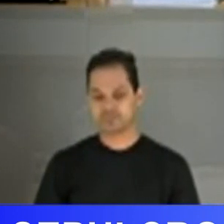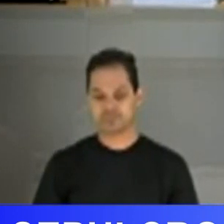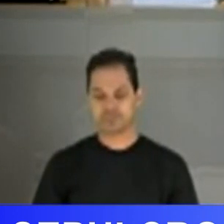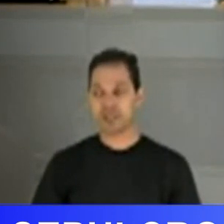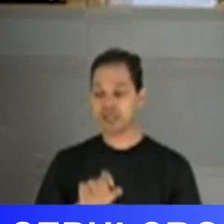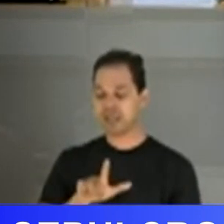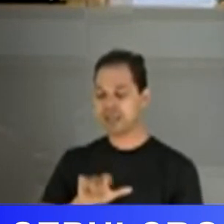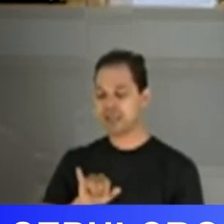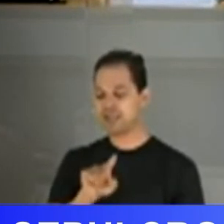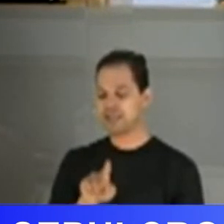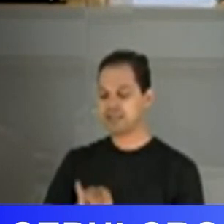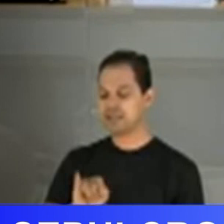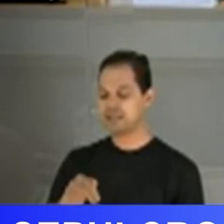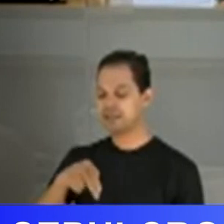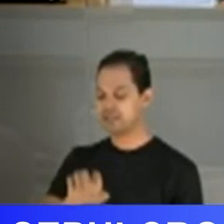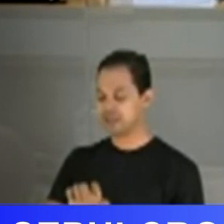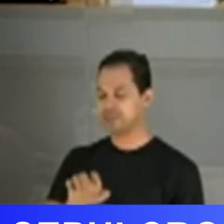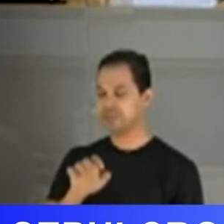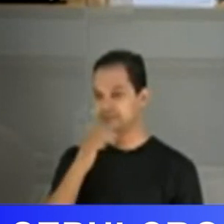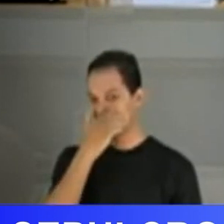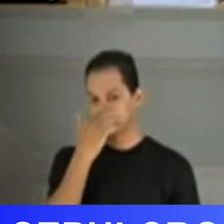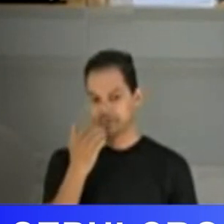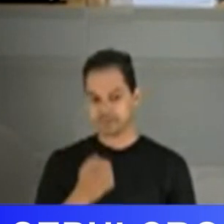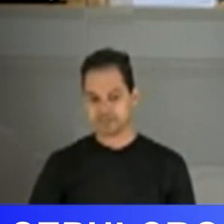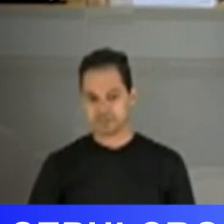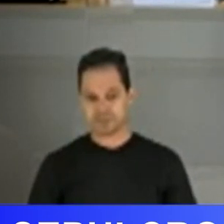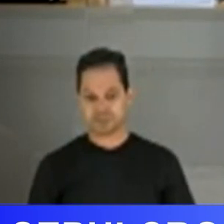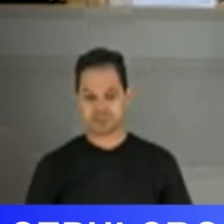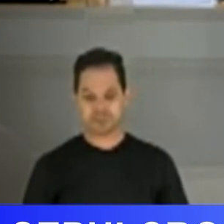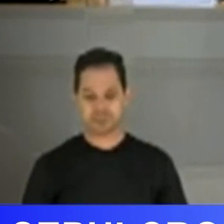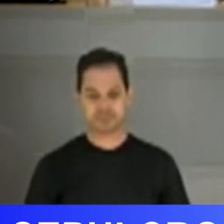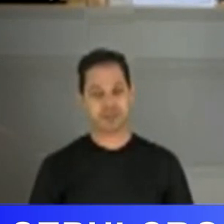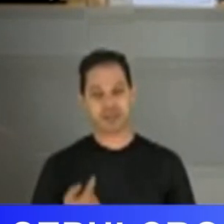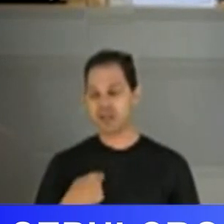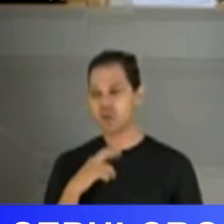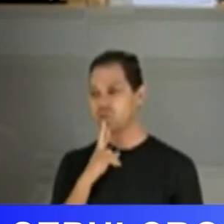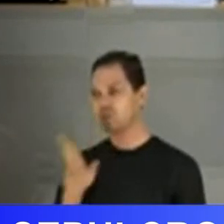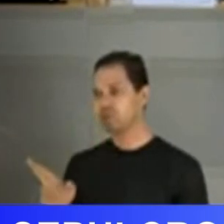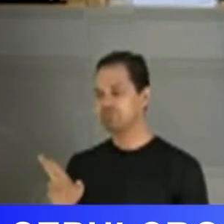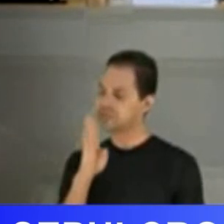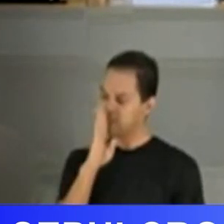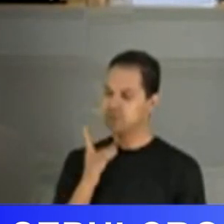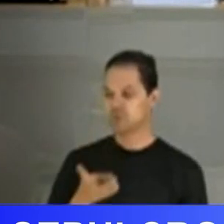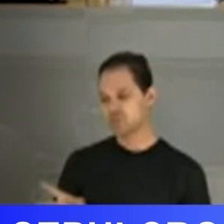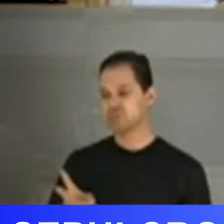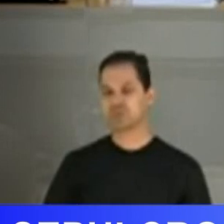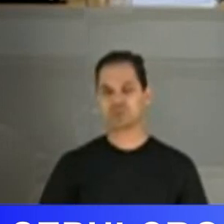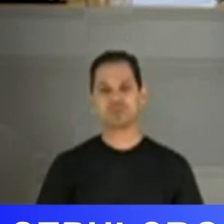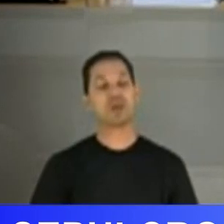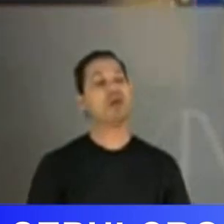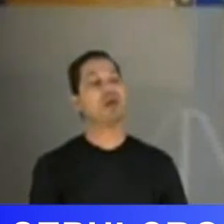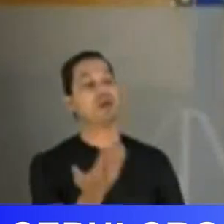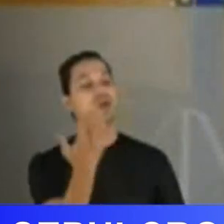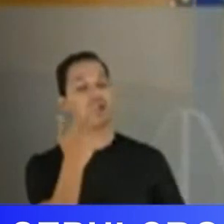Elisiane. Senadora Elisiane, vou permanecer em silêncio. Quando